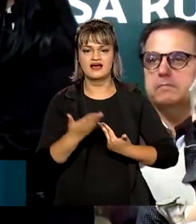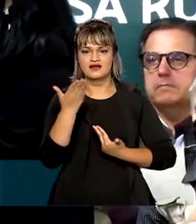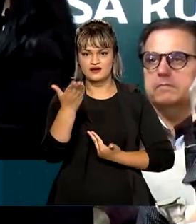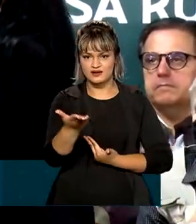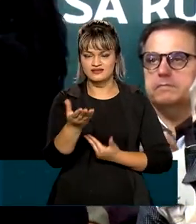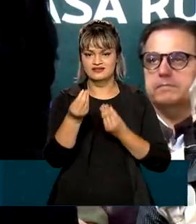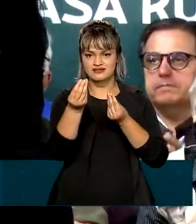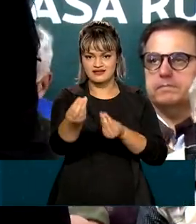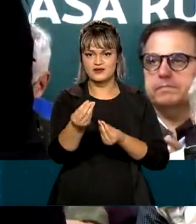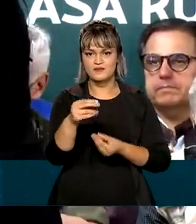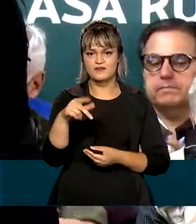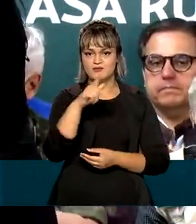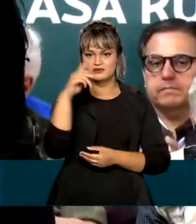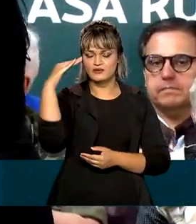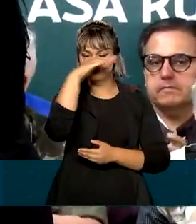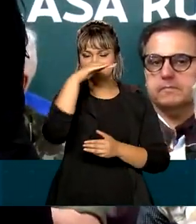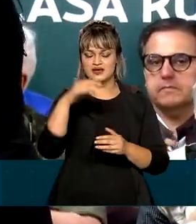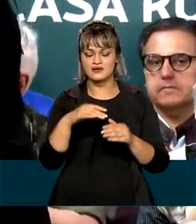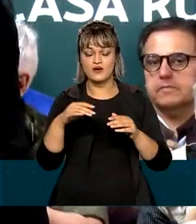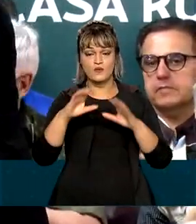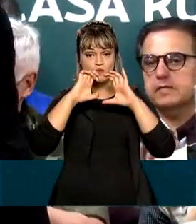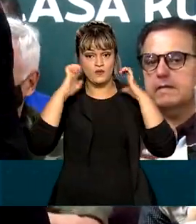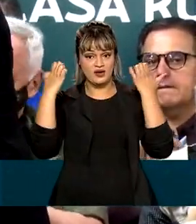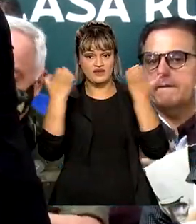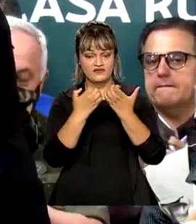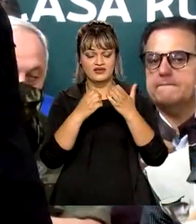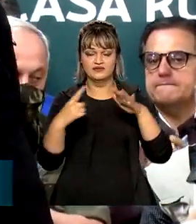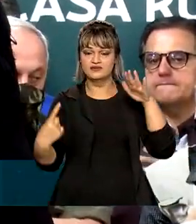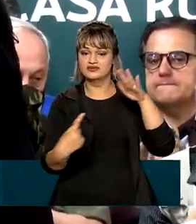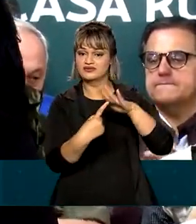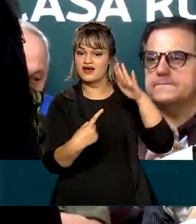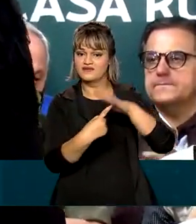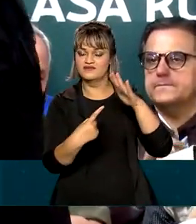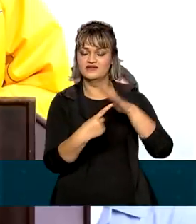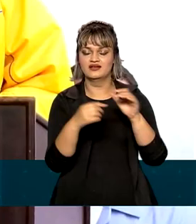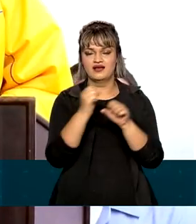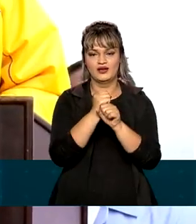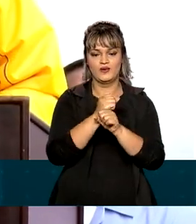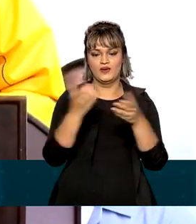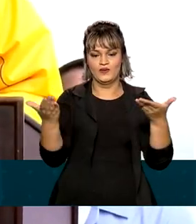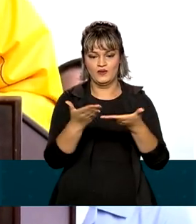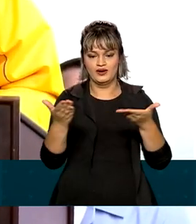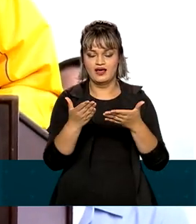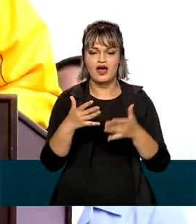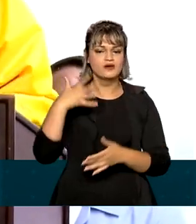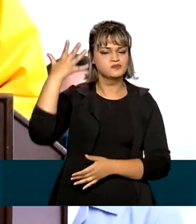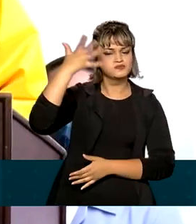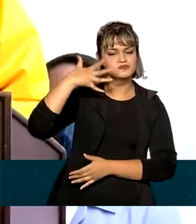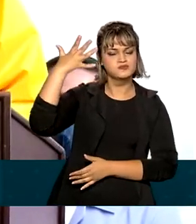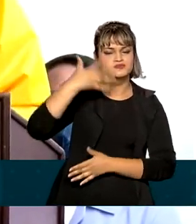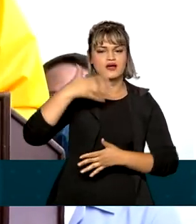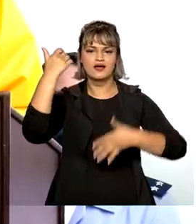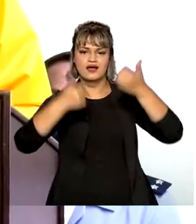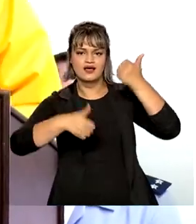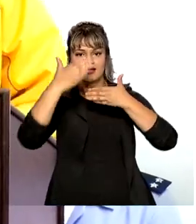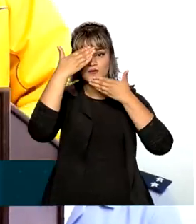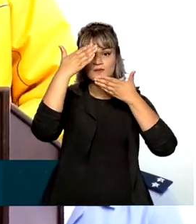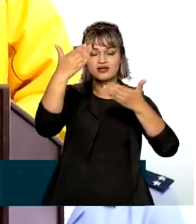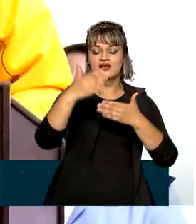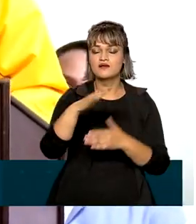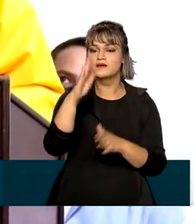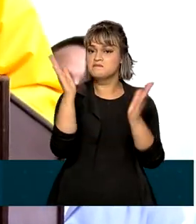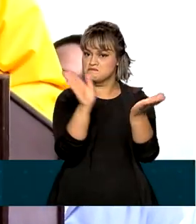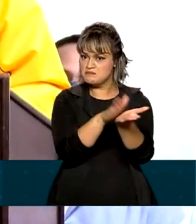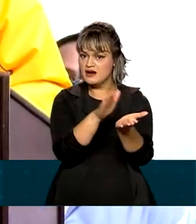recebida pelo presidente Jair Bolsonaro em um evento durante a edição da Expo Inter de 2021. Durante o discurso de agradecimento, ele elogiou